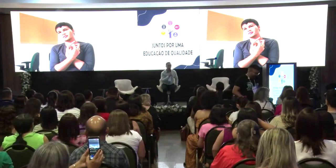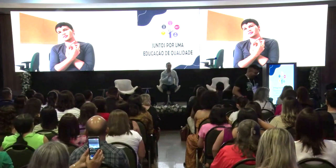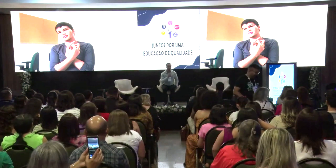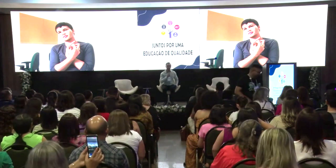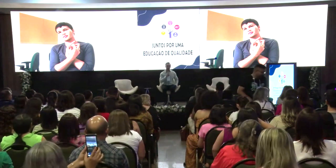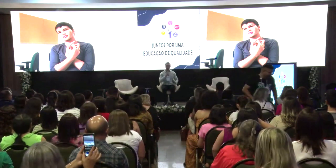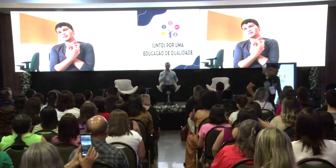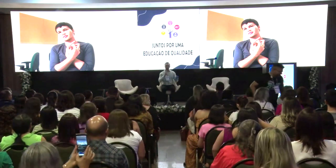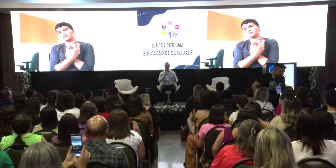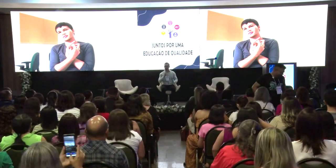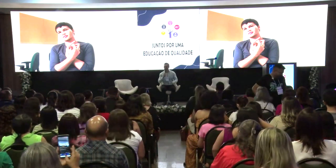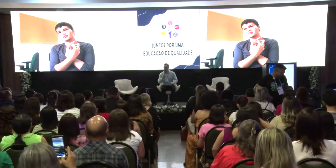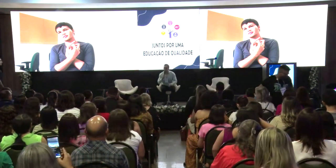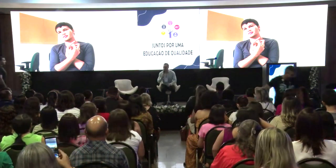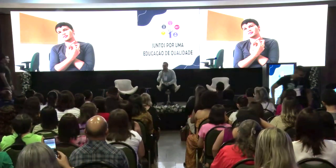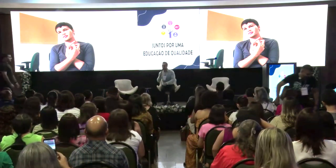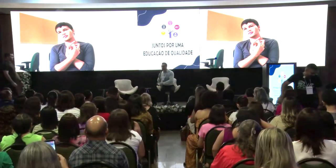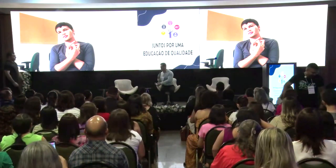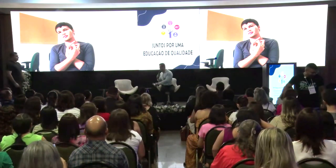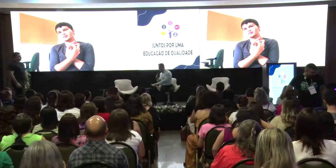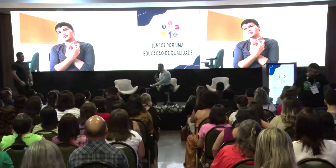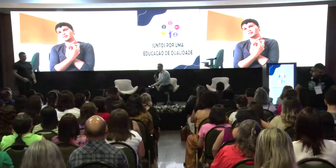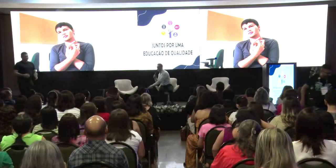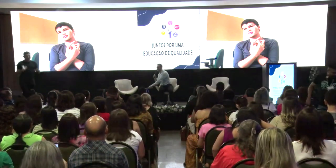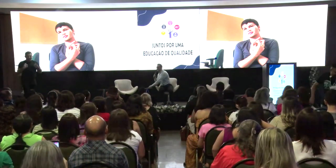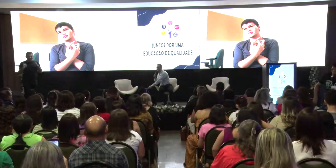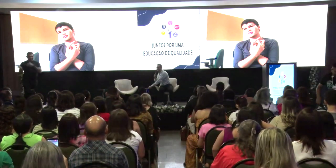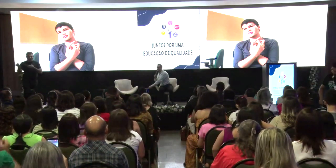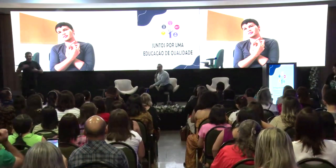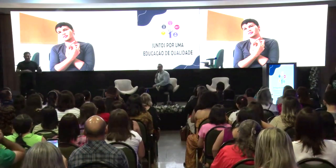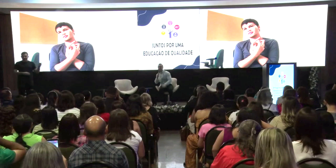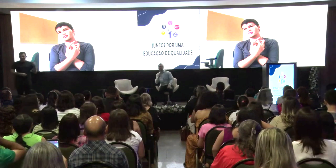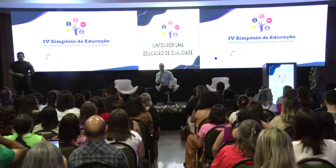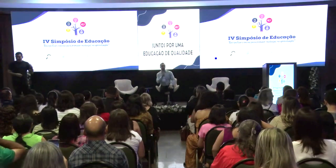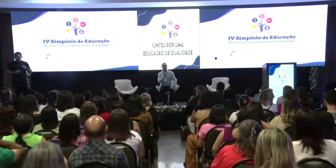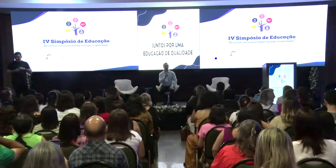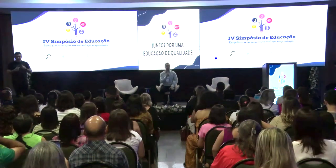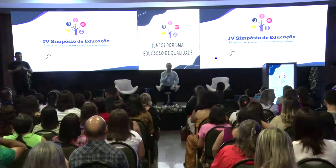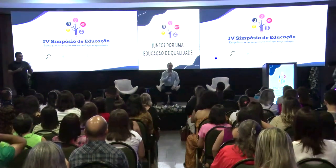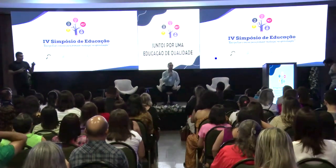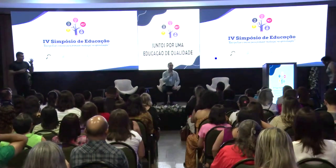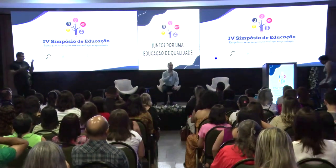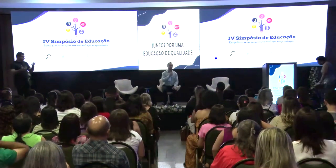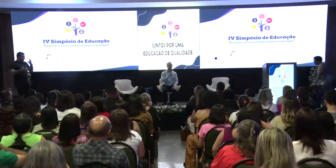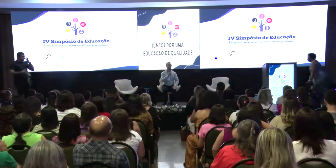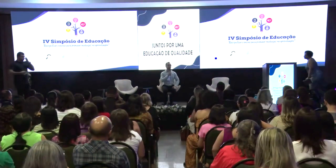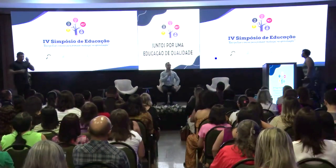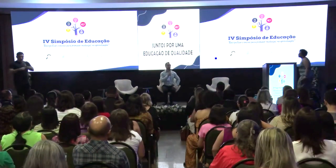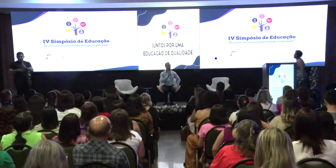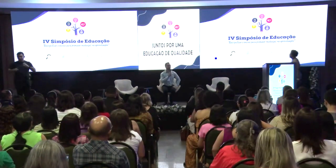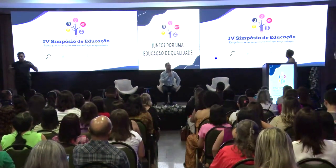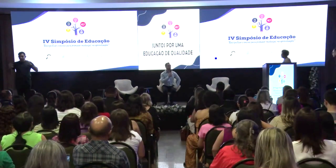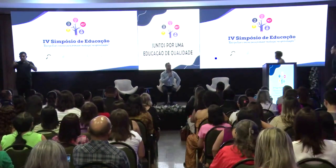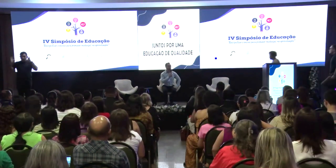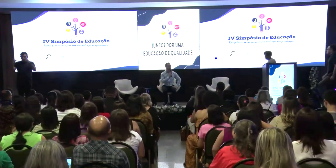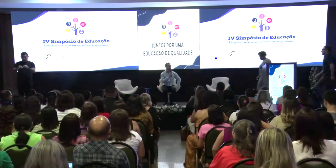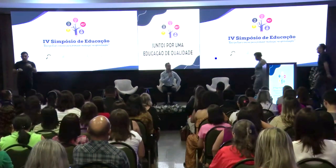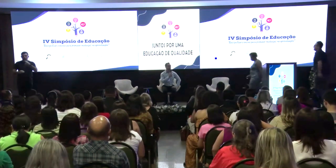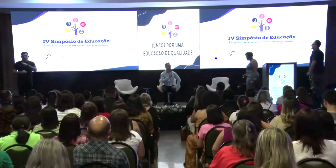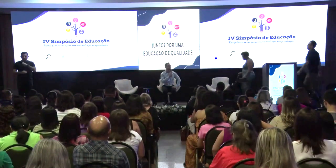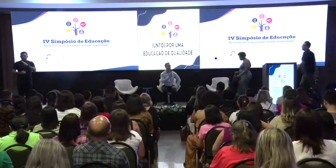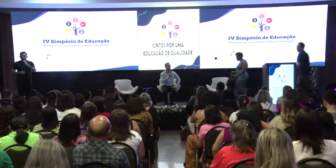Era só um trechinho, gente, só para deixar com vocês com gosto de quero mais. Quem quiser assistir ao vídeo completo do Meu Fato em Poder,